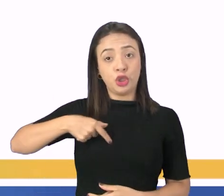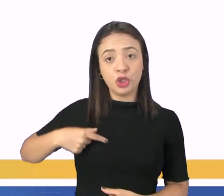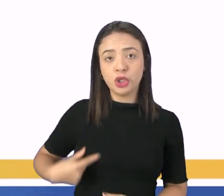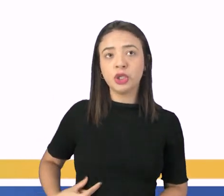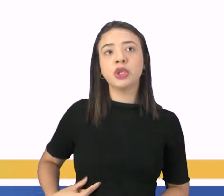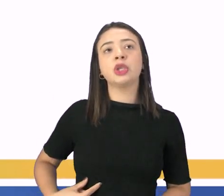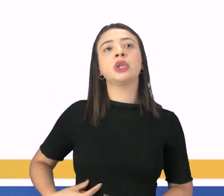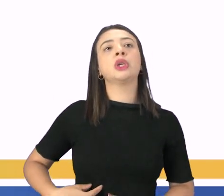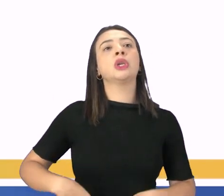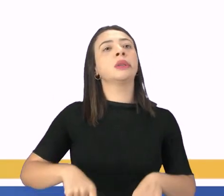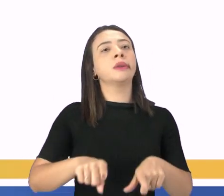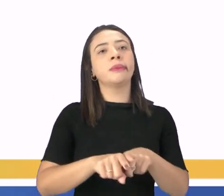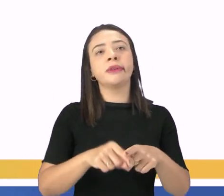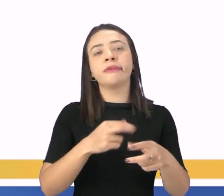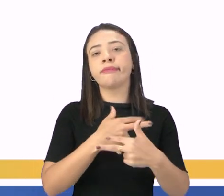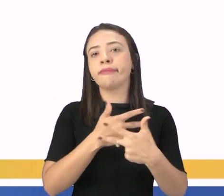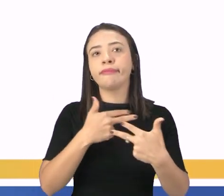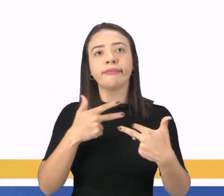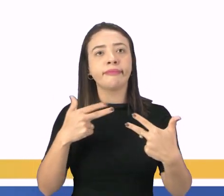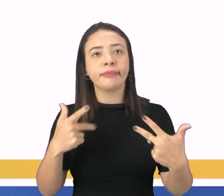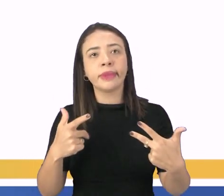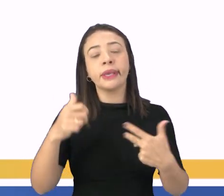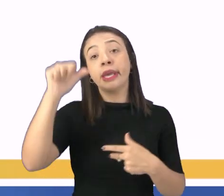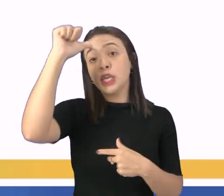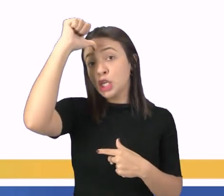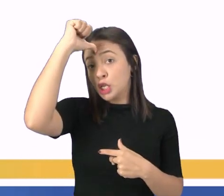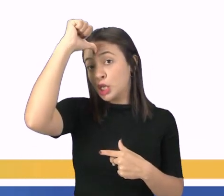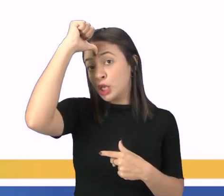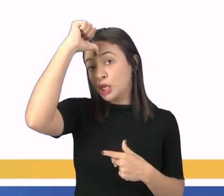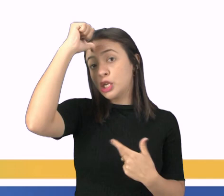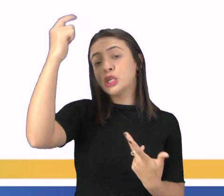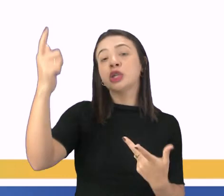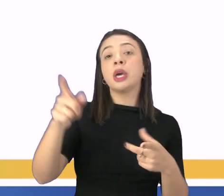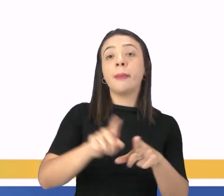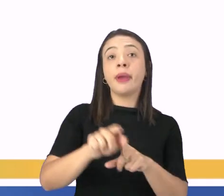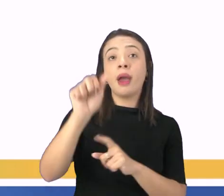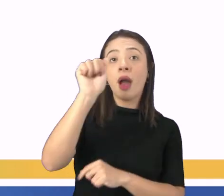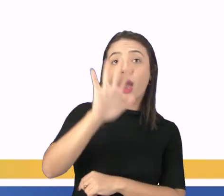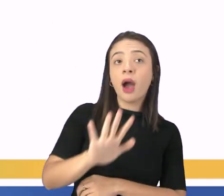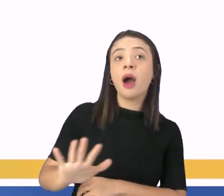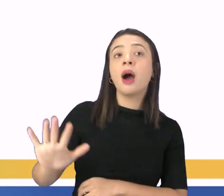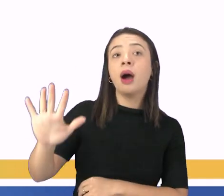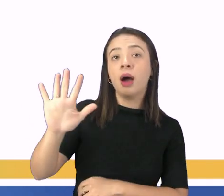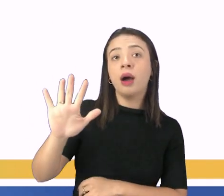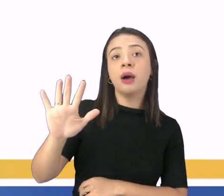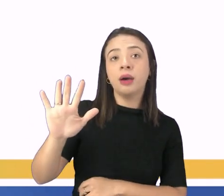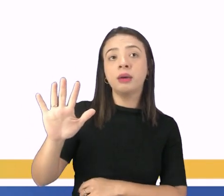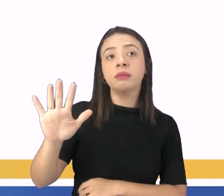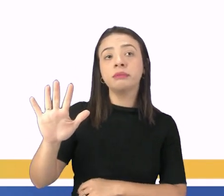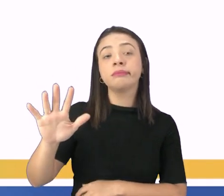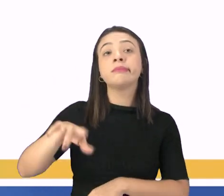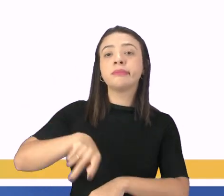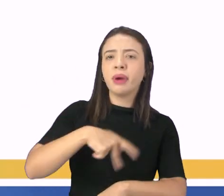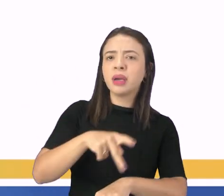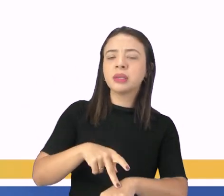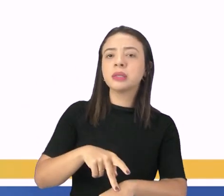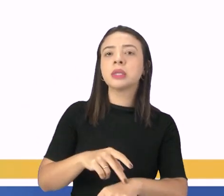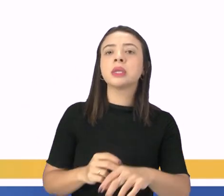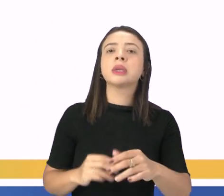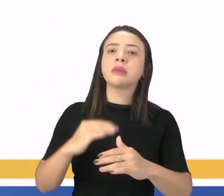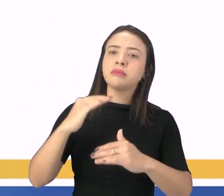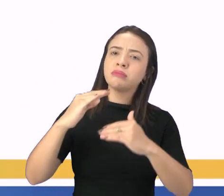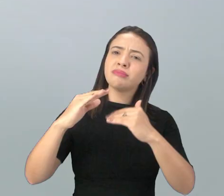do Sul, Taiwan, Singapura, Índia, África do Sul e o território de Hong Kong, países menos